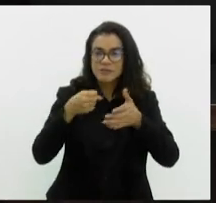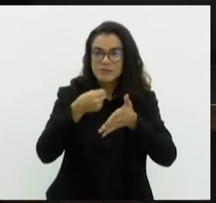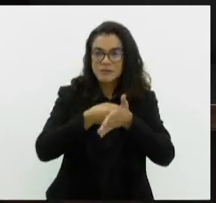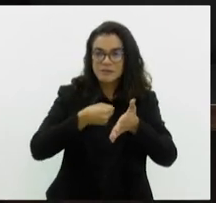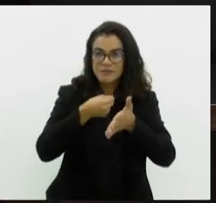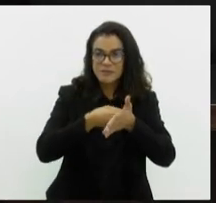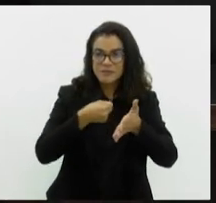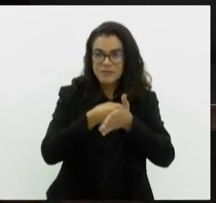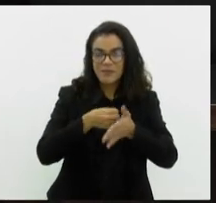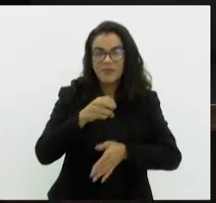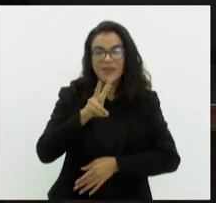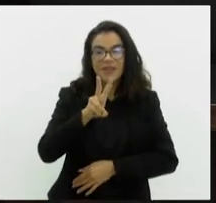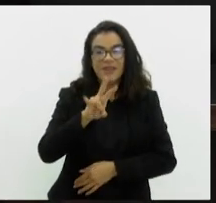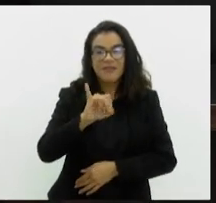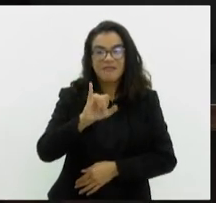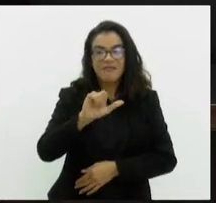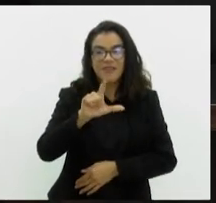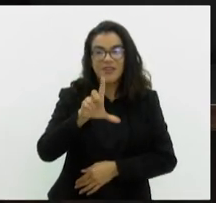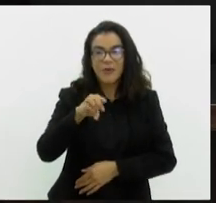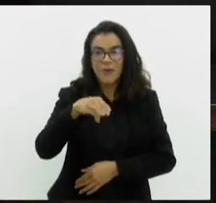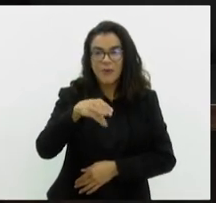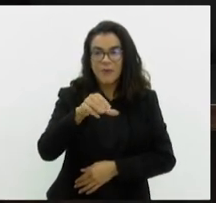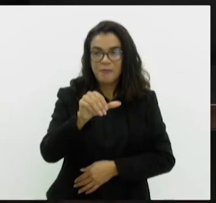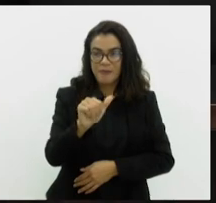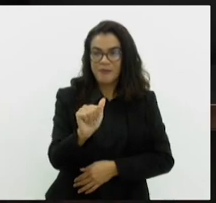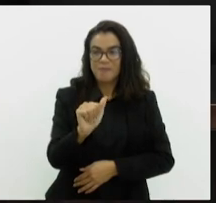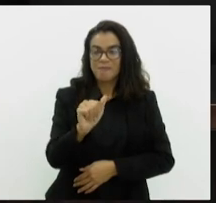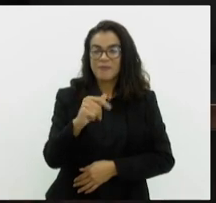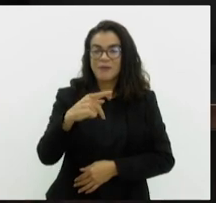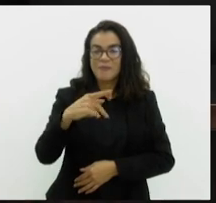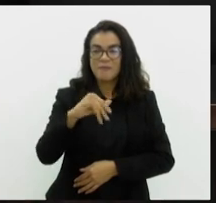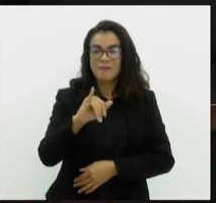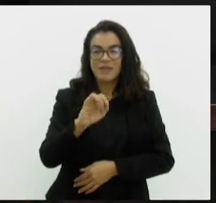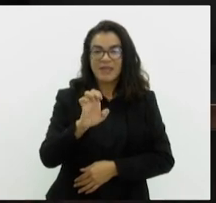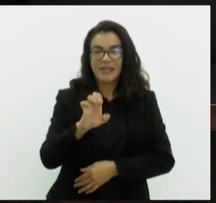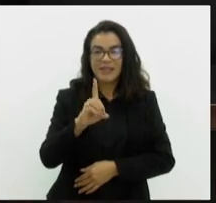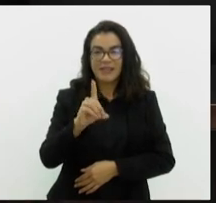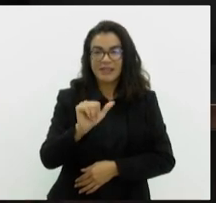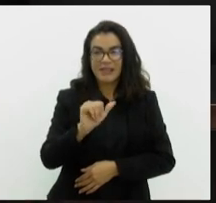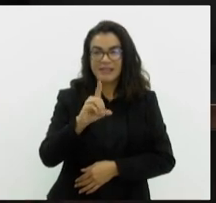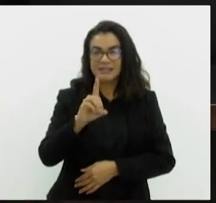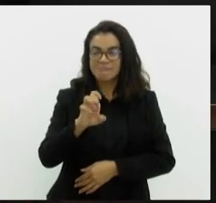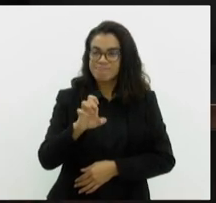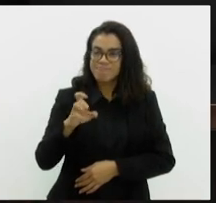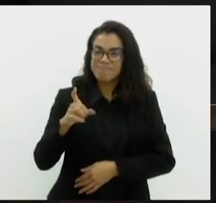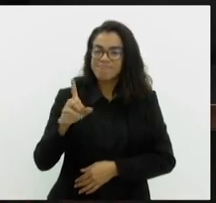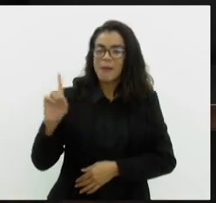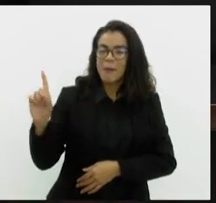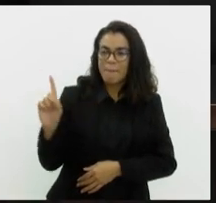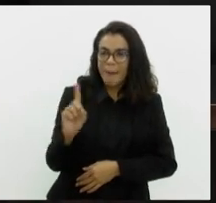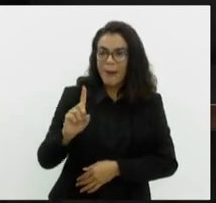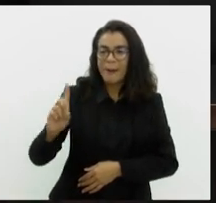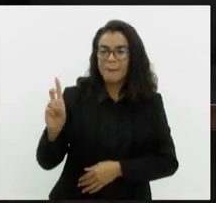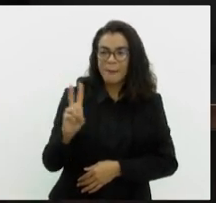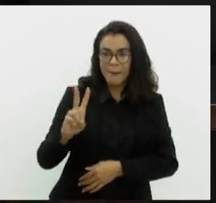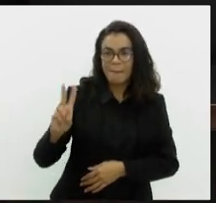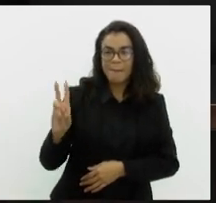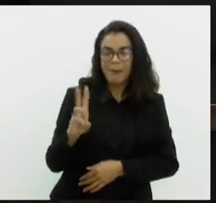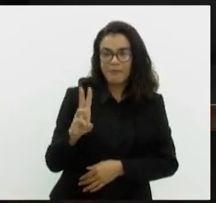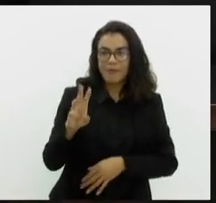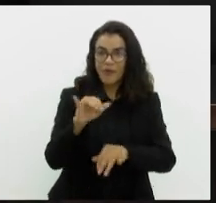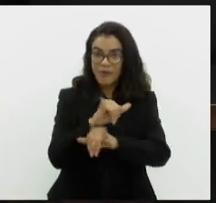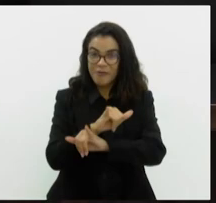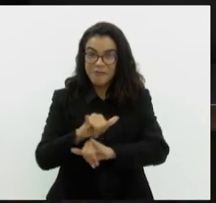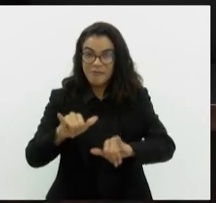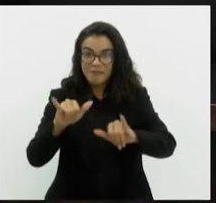obrigada, Vilma Piedade, nossa escritora, referência aqui. E, conforme for chegando aqui, eu vou anunciando as outras pessoas